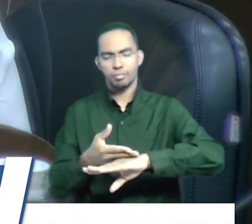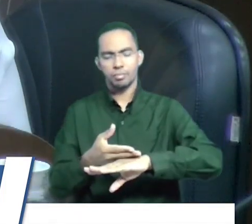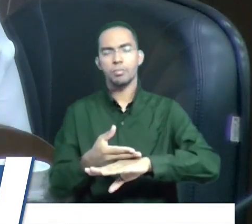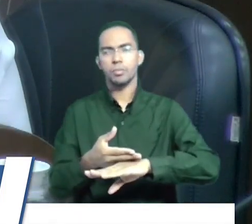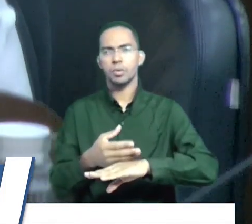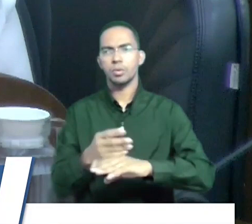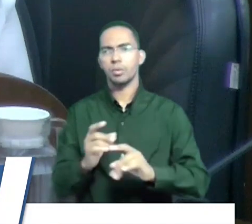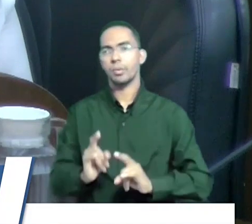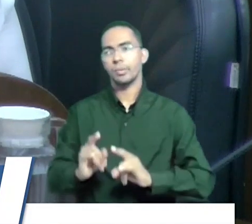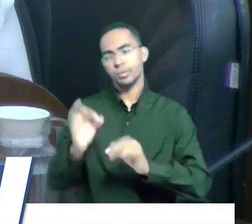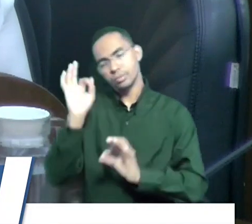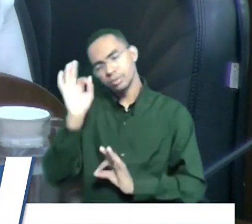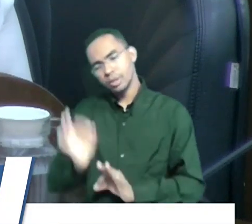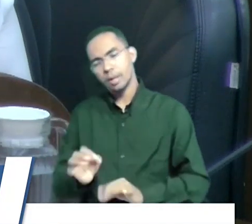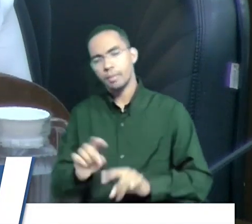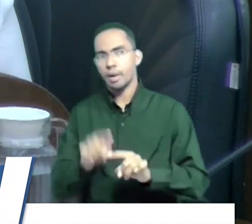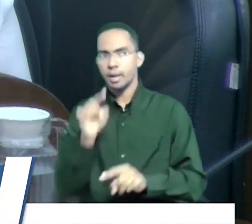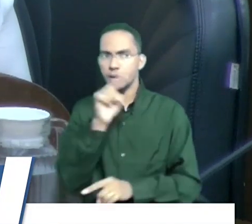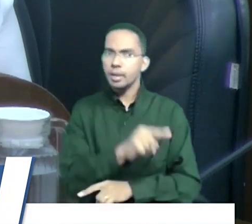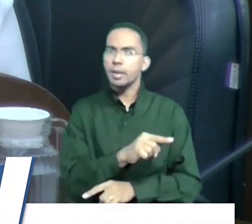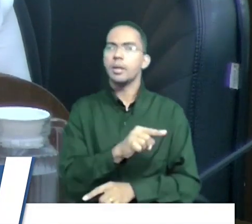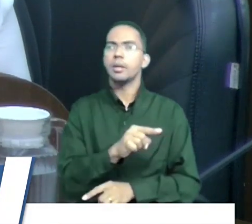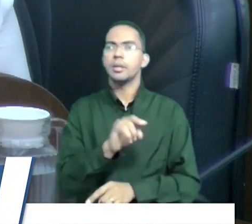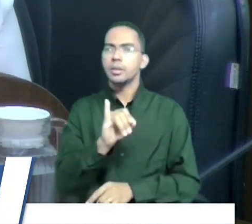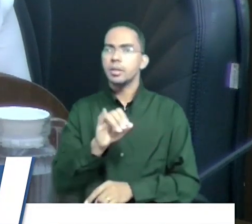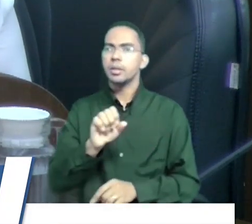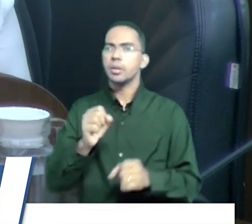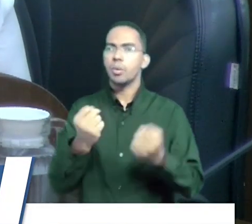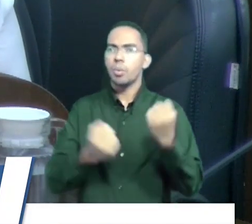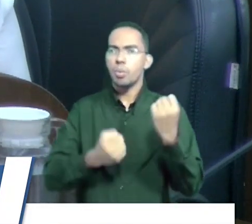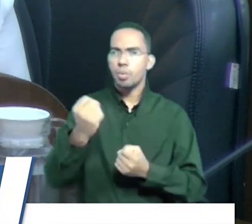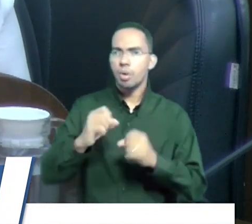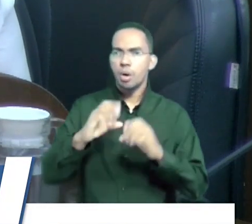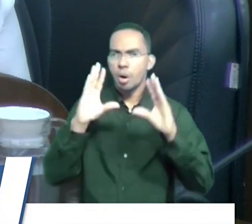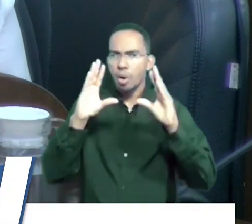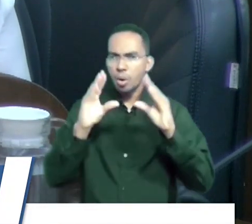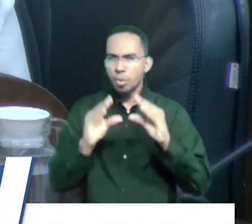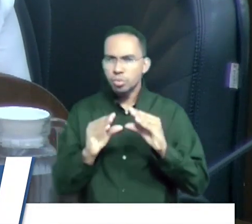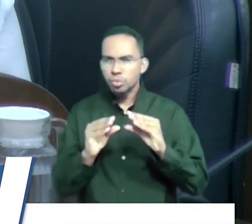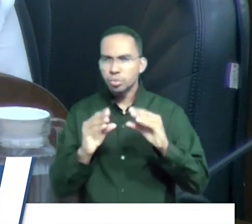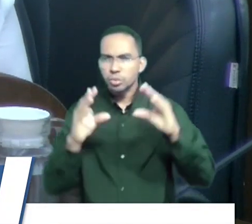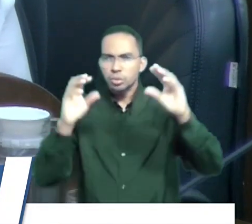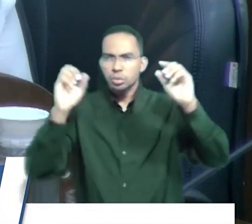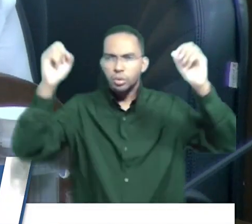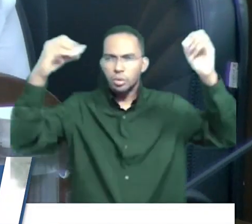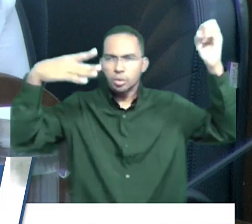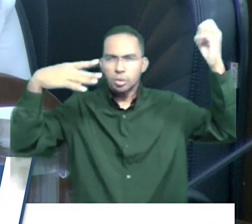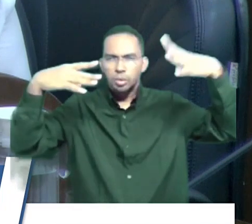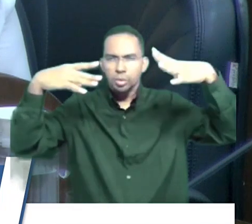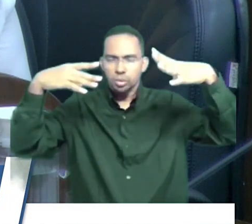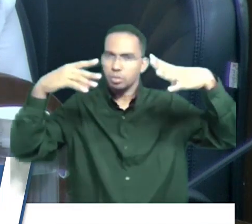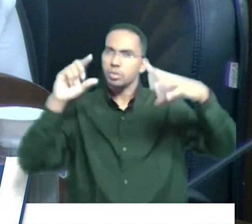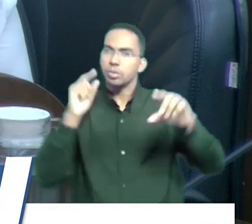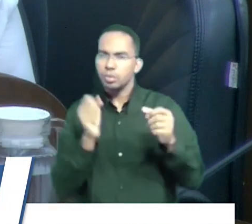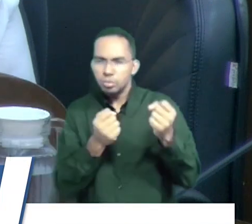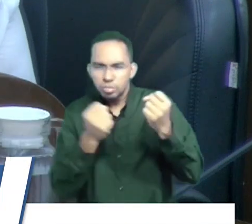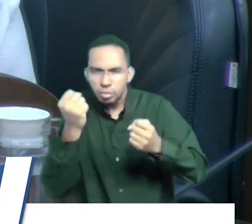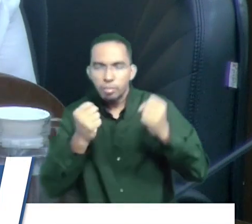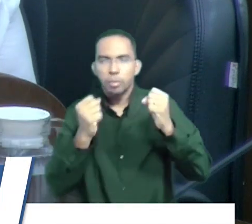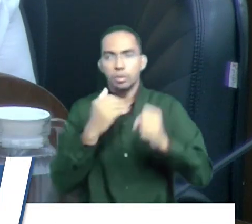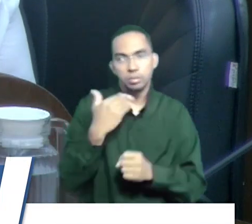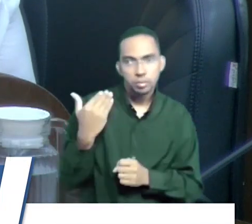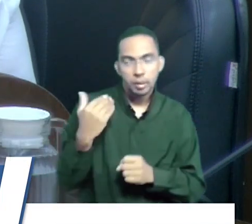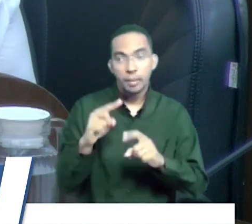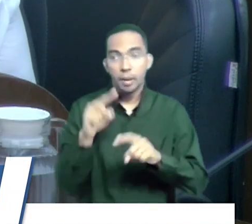tudo bem, mas isso aí, um carro no período noturno, que abaixa a luminosidade, você vai causar morte. E